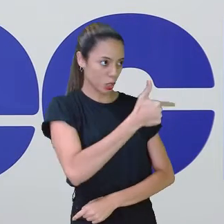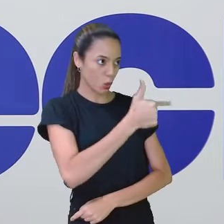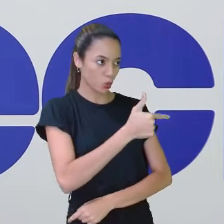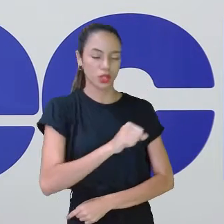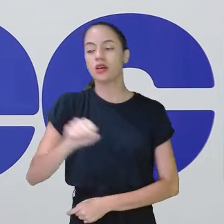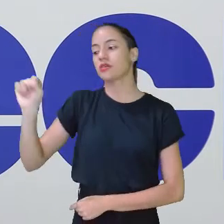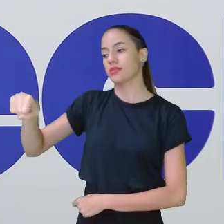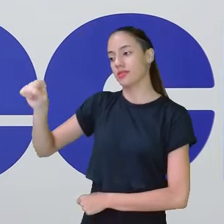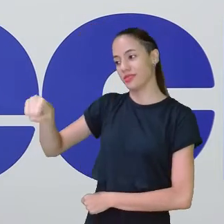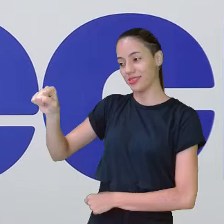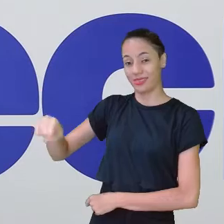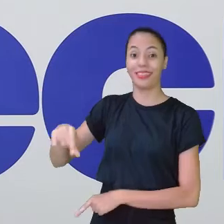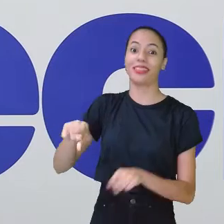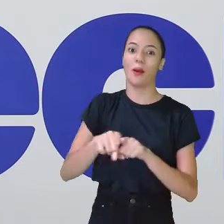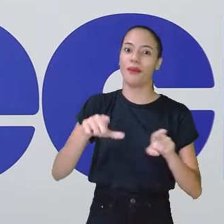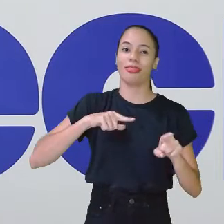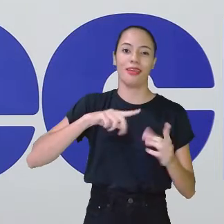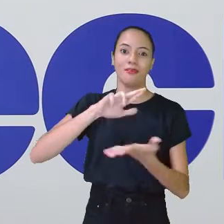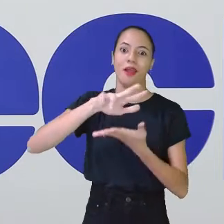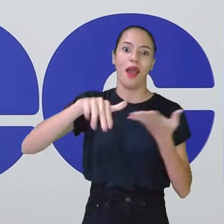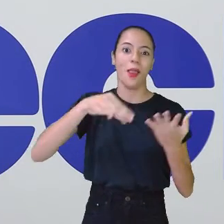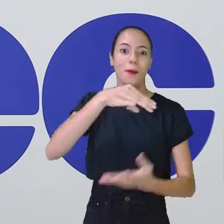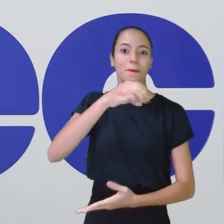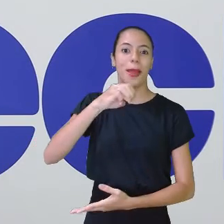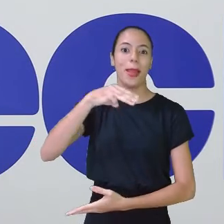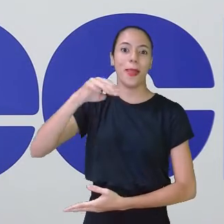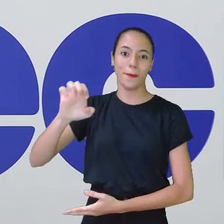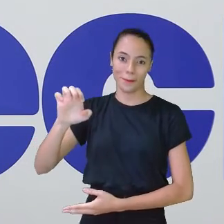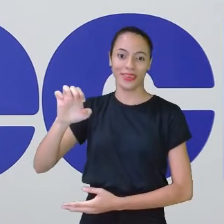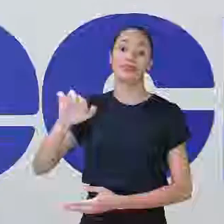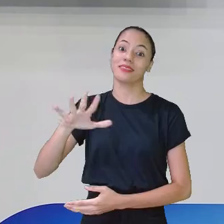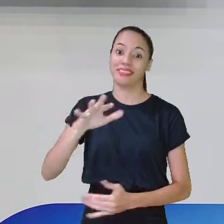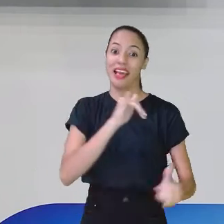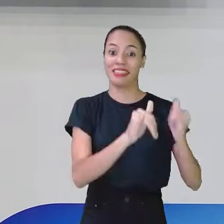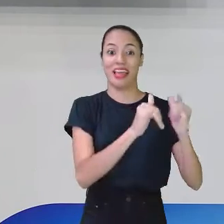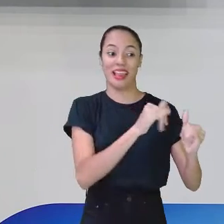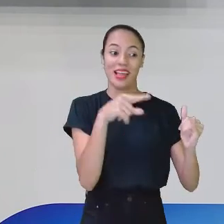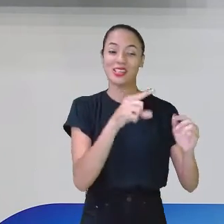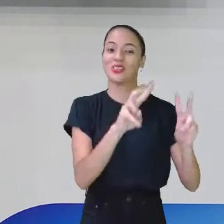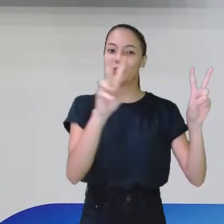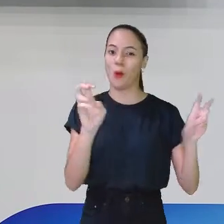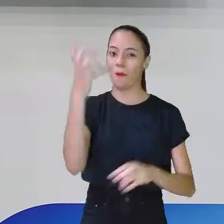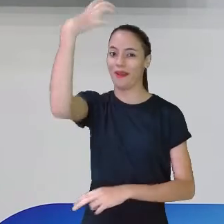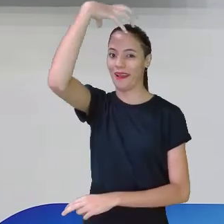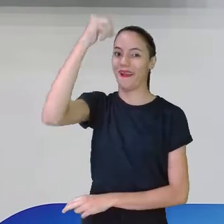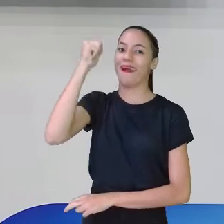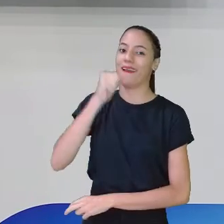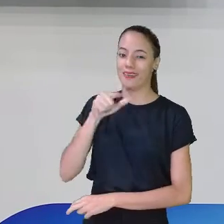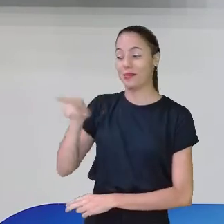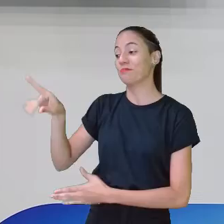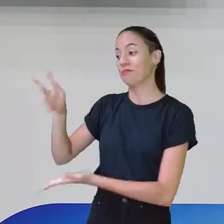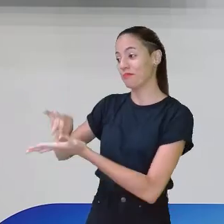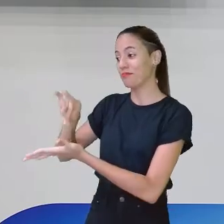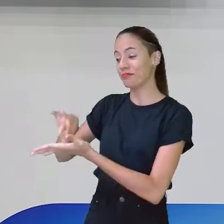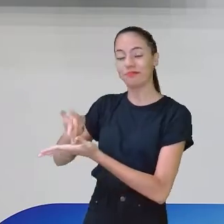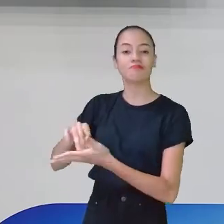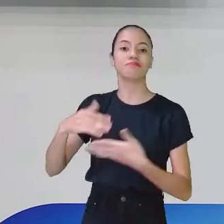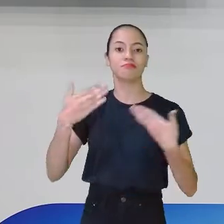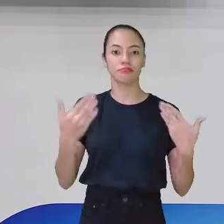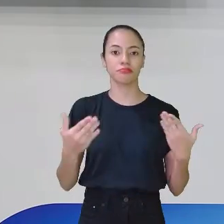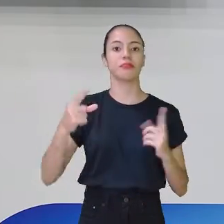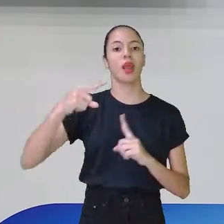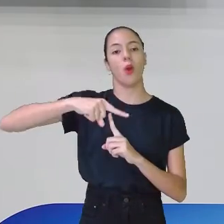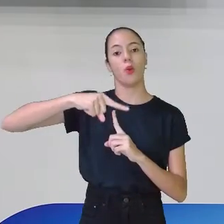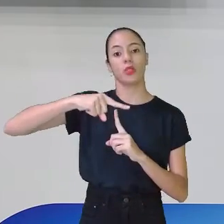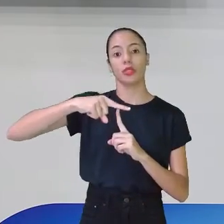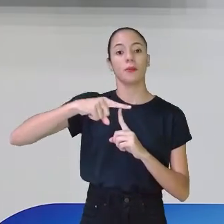Tem muitos memes aí na internet sobre ela. Pois é, então é distinto da figura, né, política do nosso